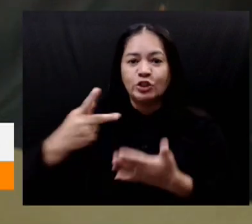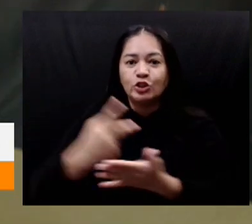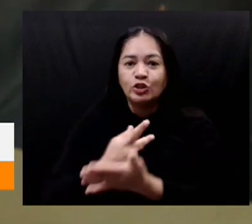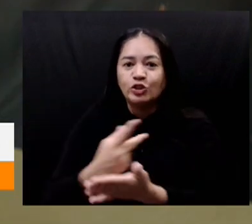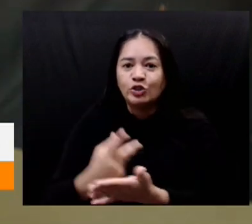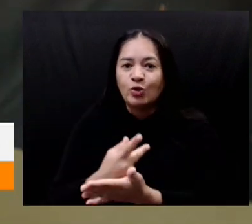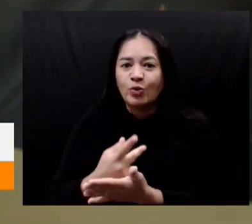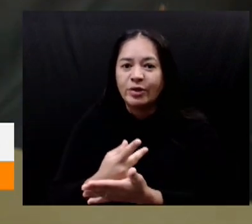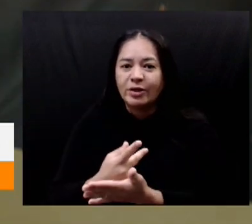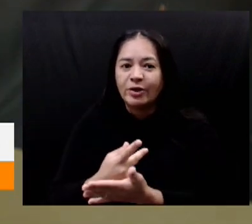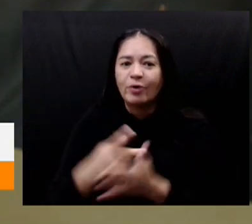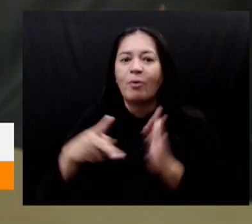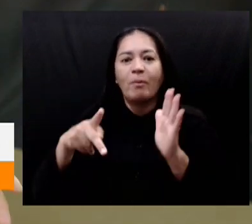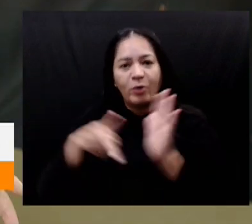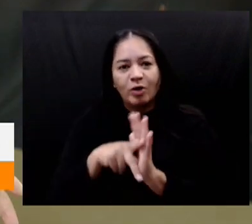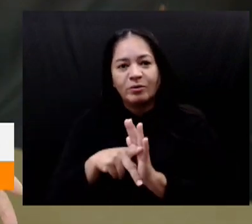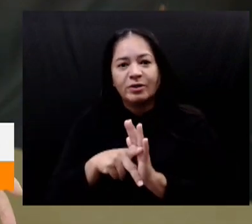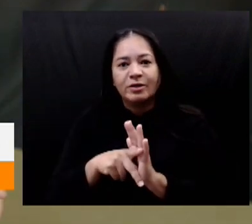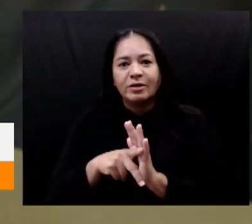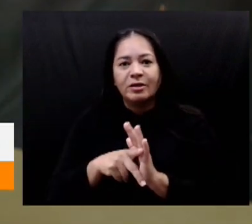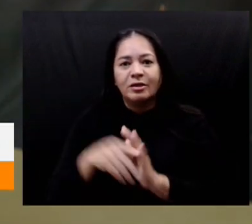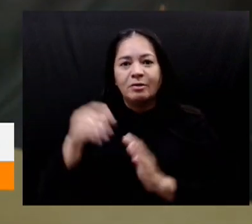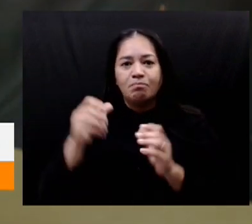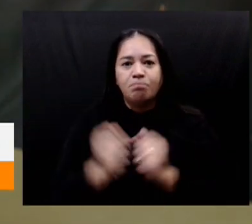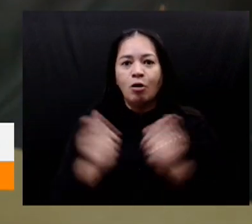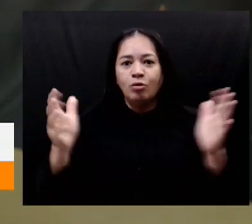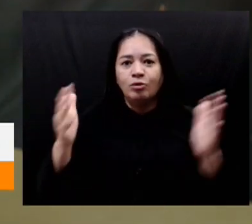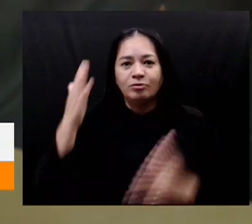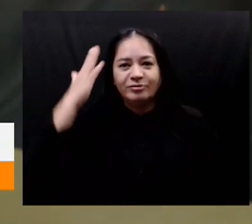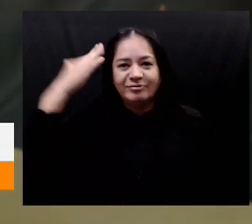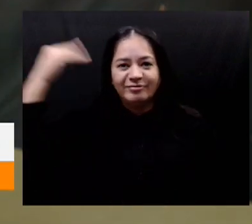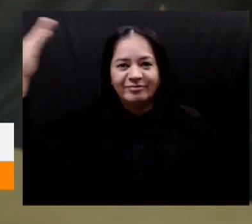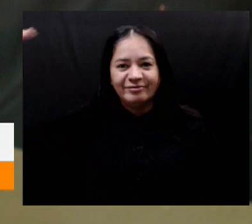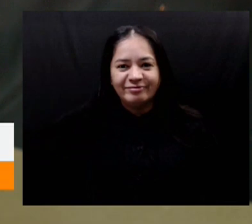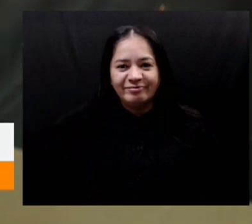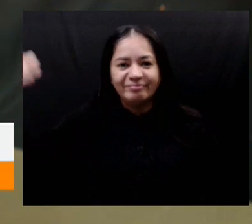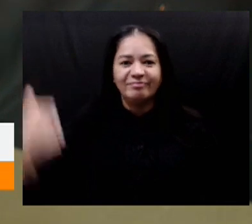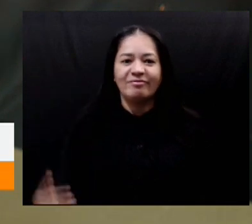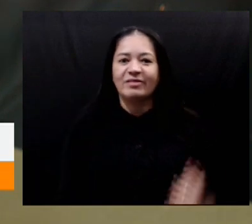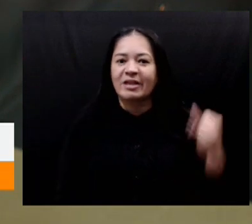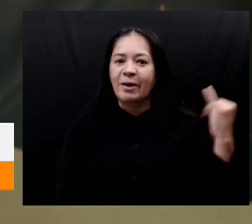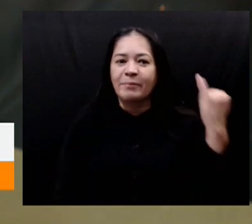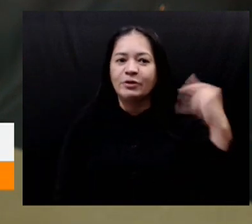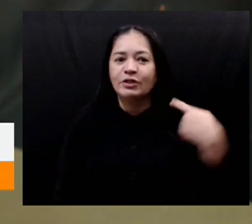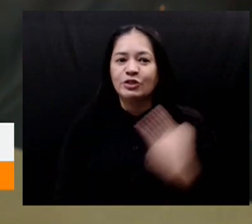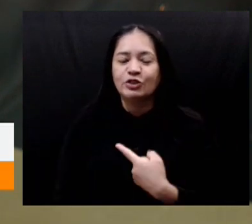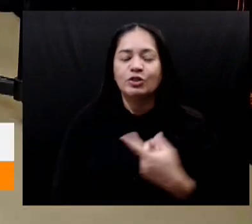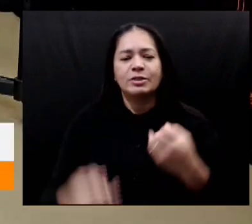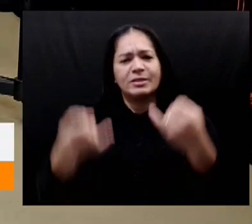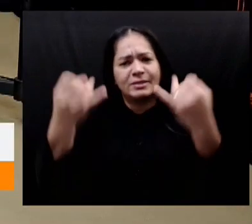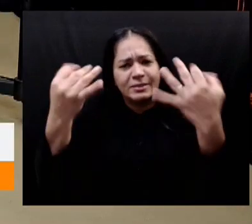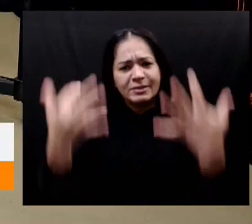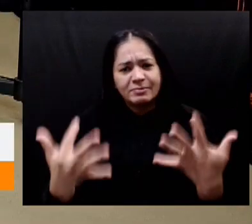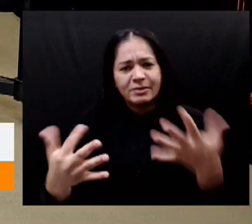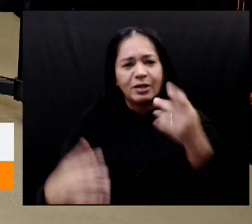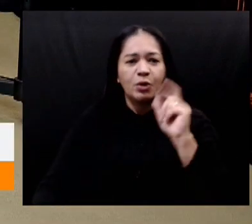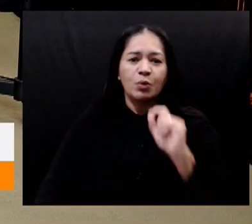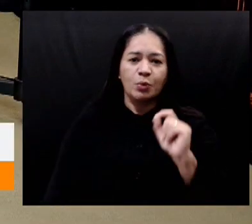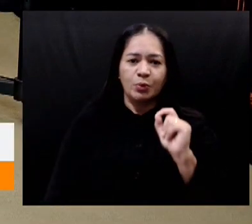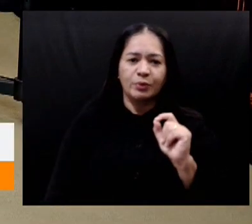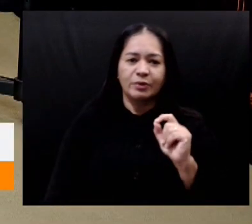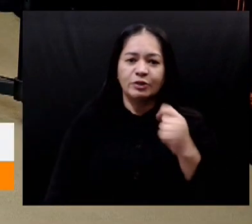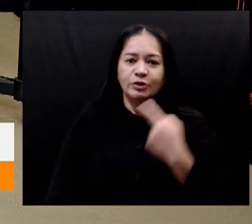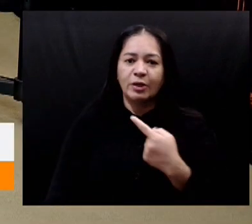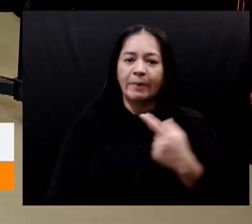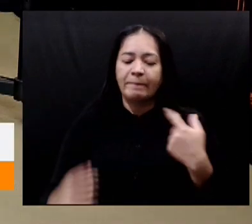ele explodiu. Então, é importante, né, a gente salientar que a gente precisa continuar